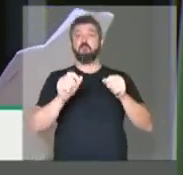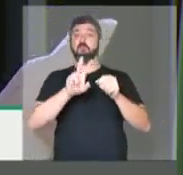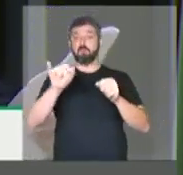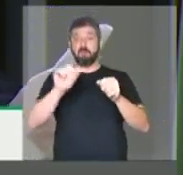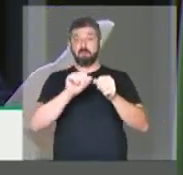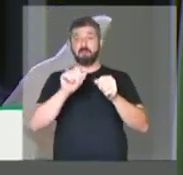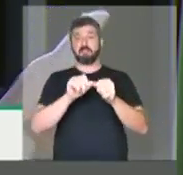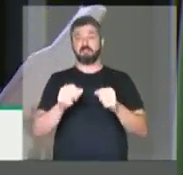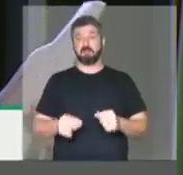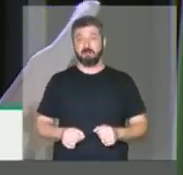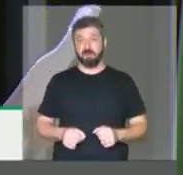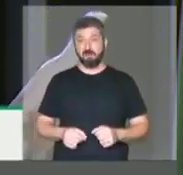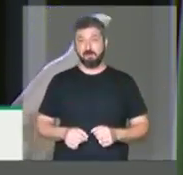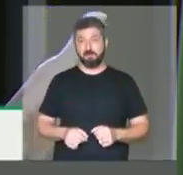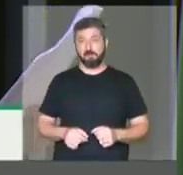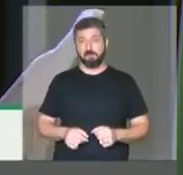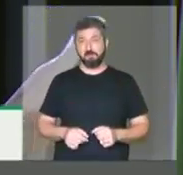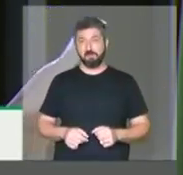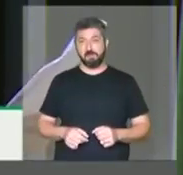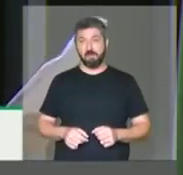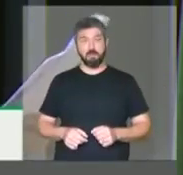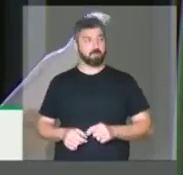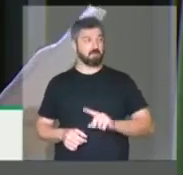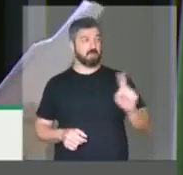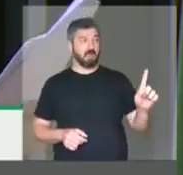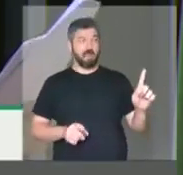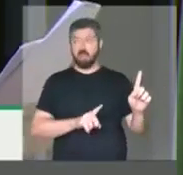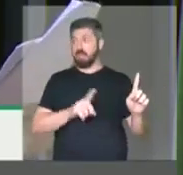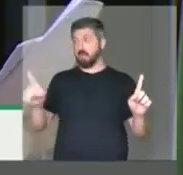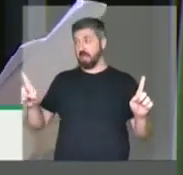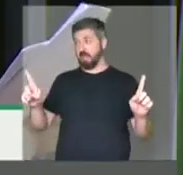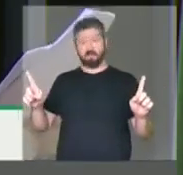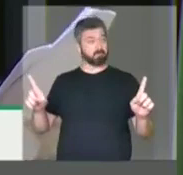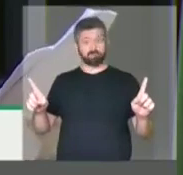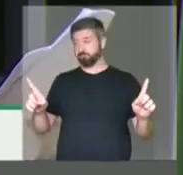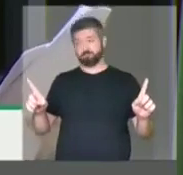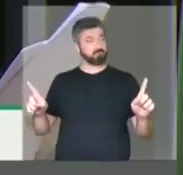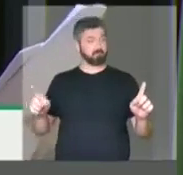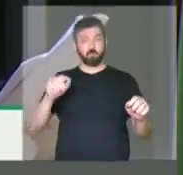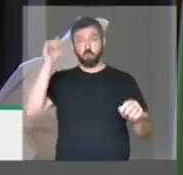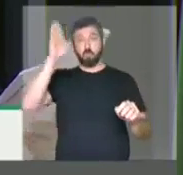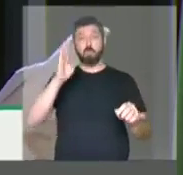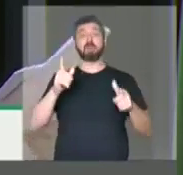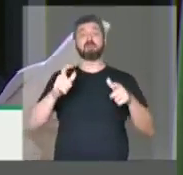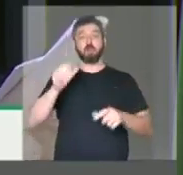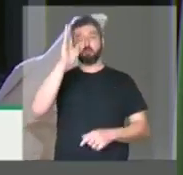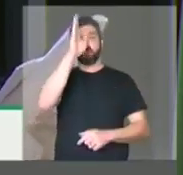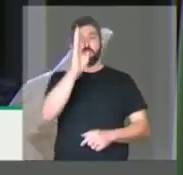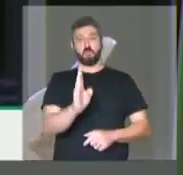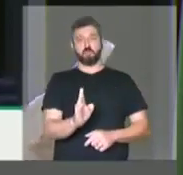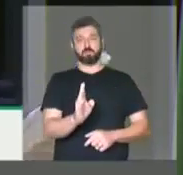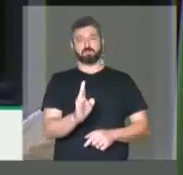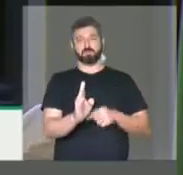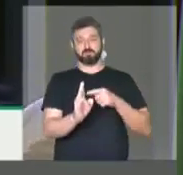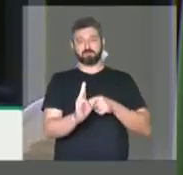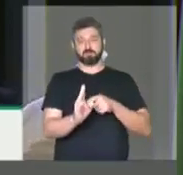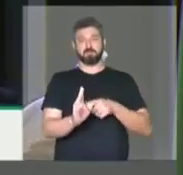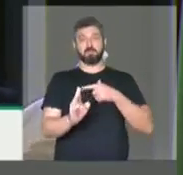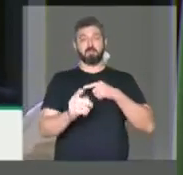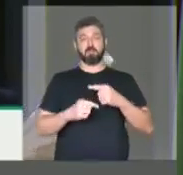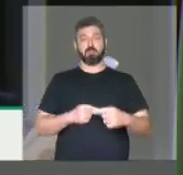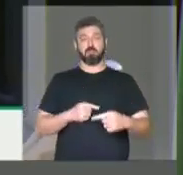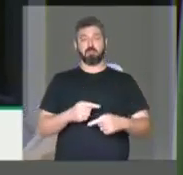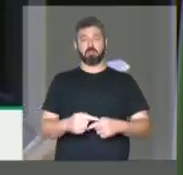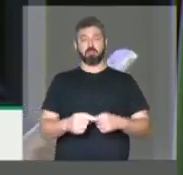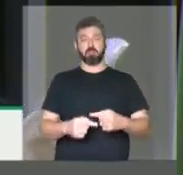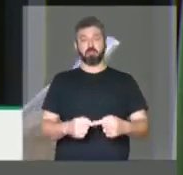com pessoas. Entre lá e cá, insisto, o Brasil está no meio, e o fato é que está